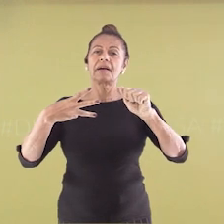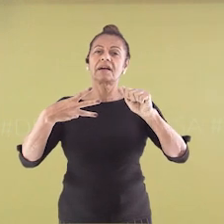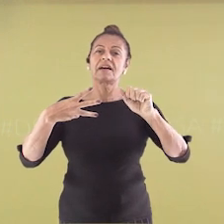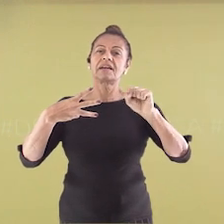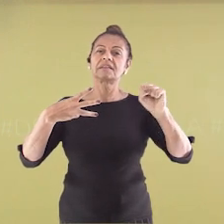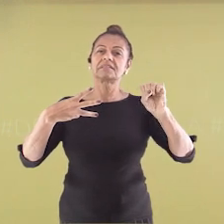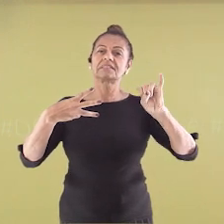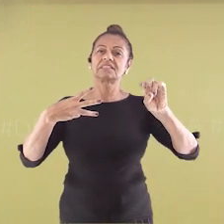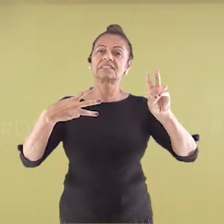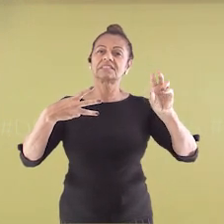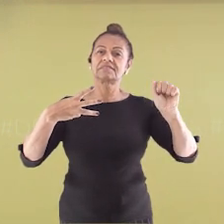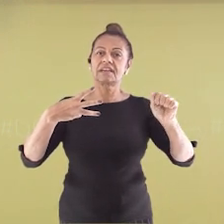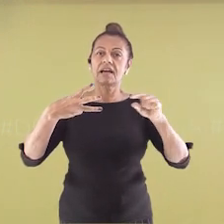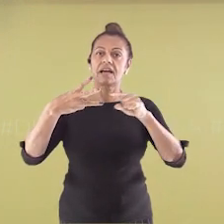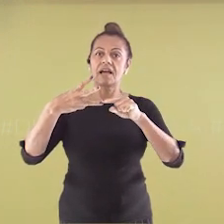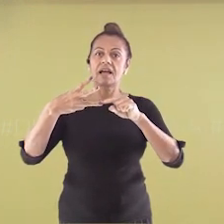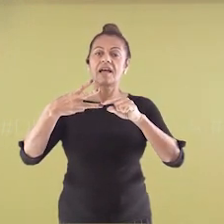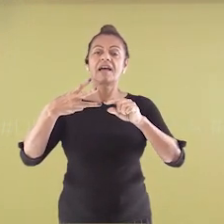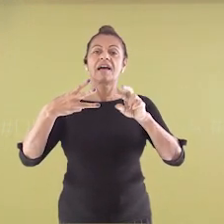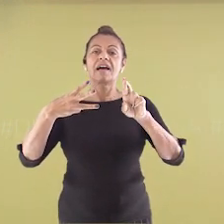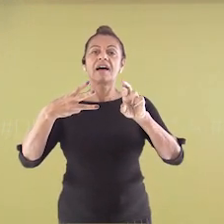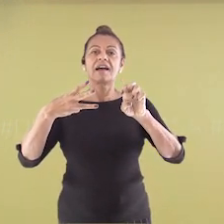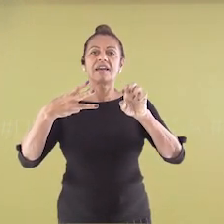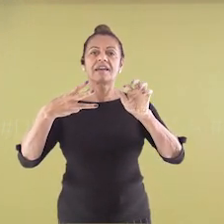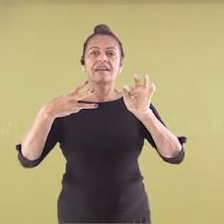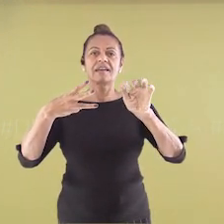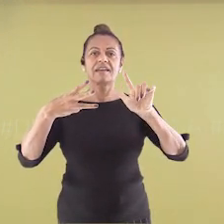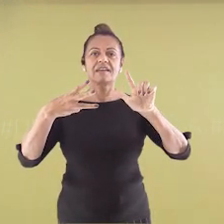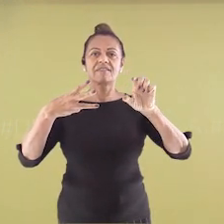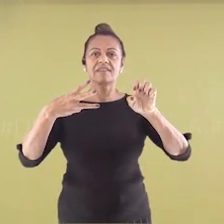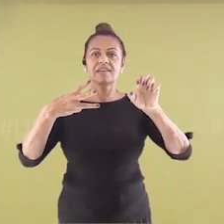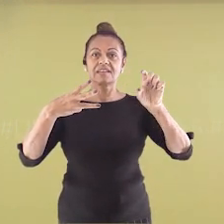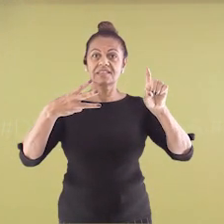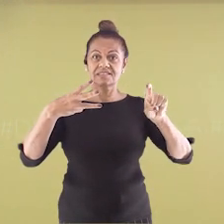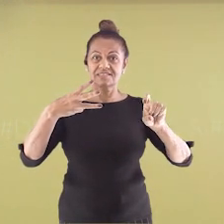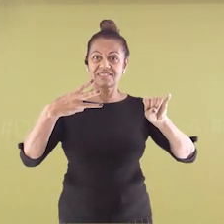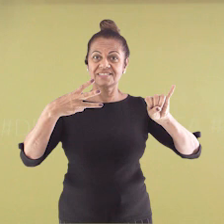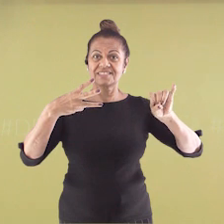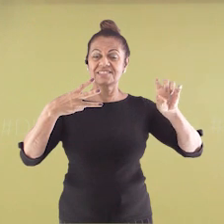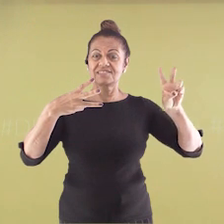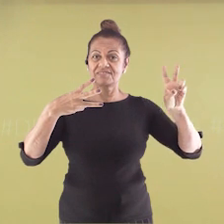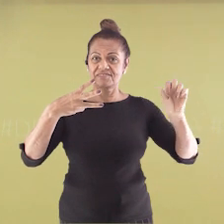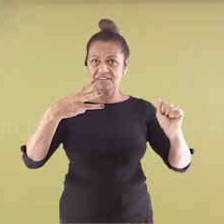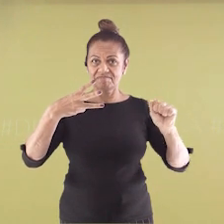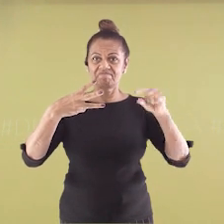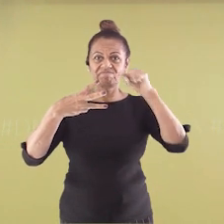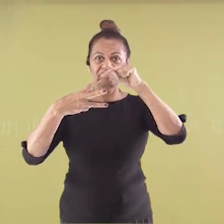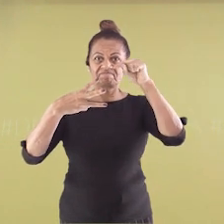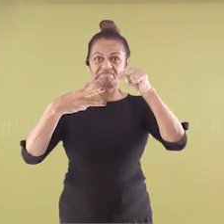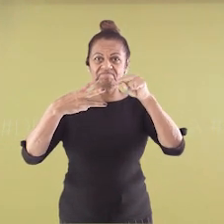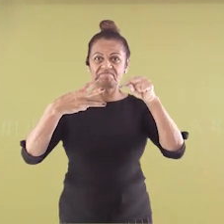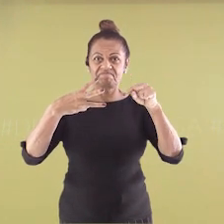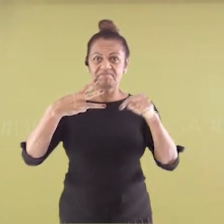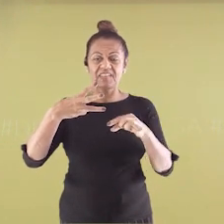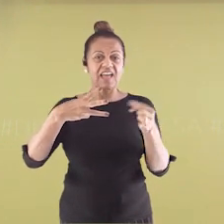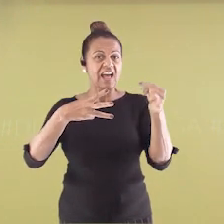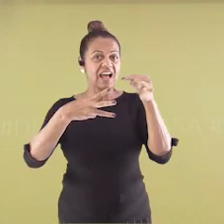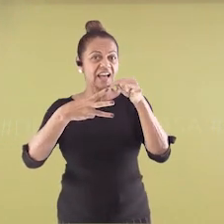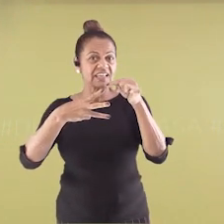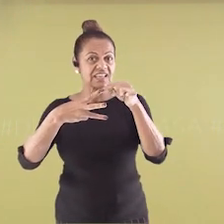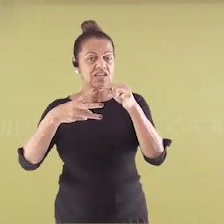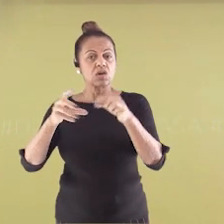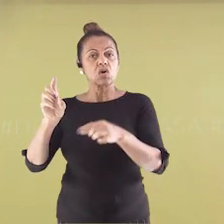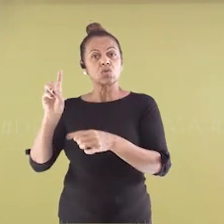e voz reflexiva. Vamos conferir cada uma delas com exemplos em manchetes? Na